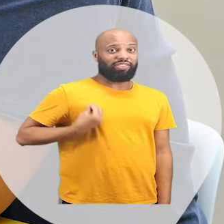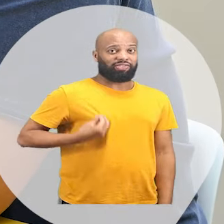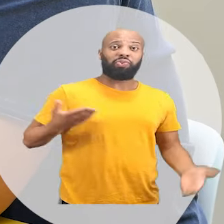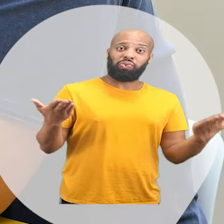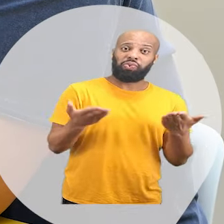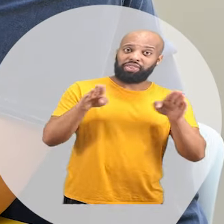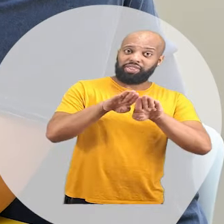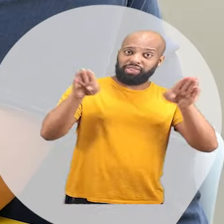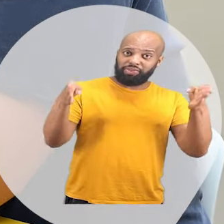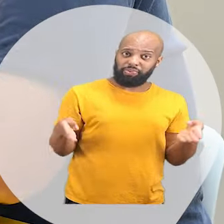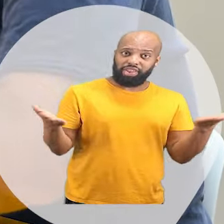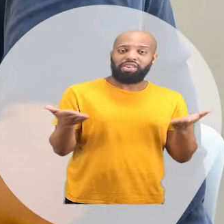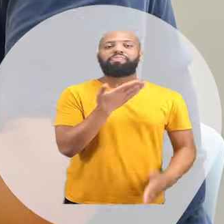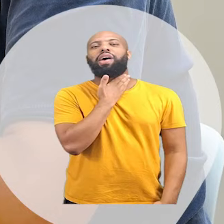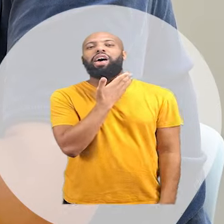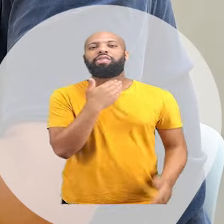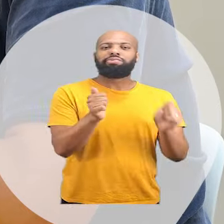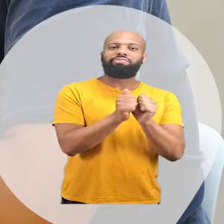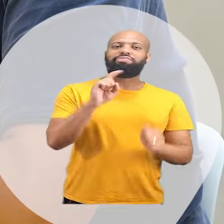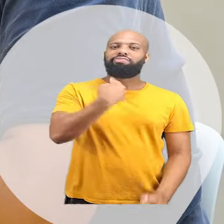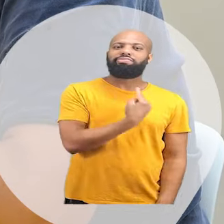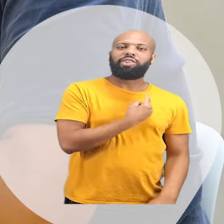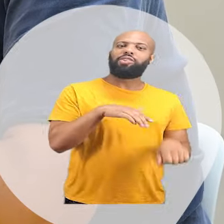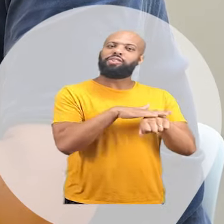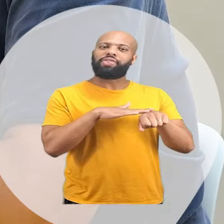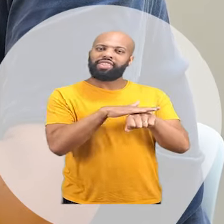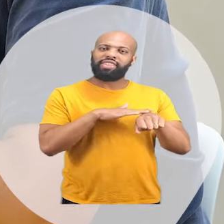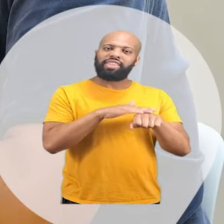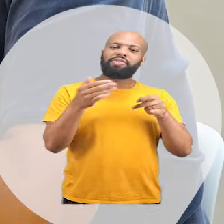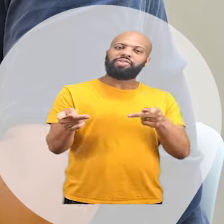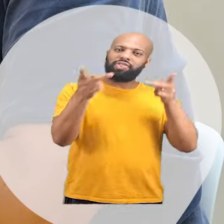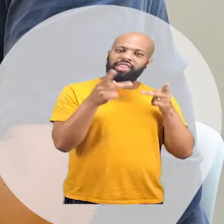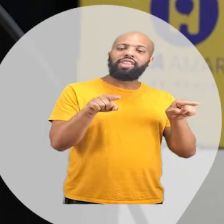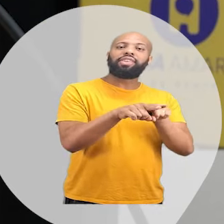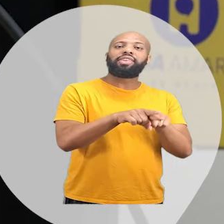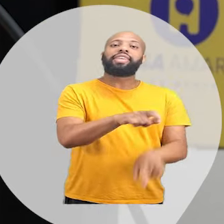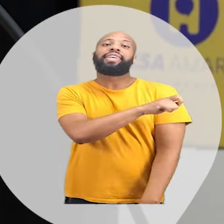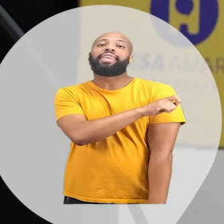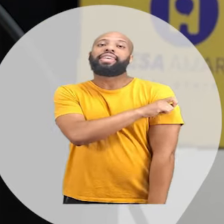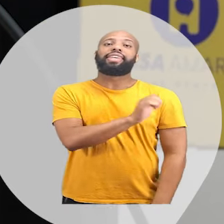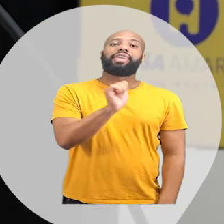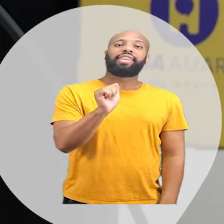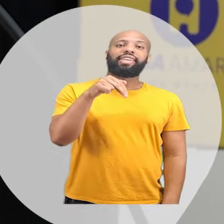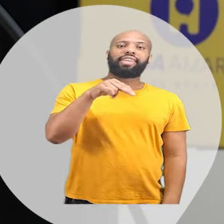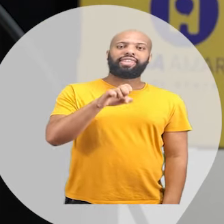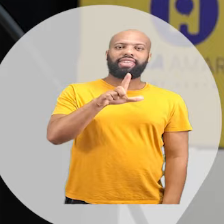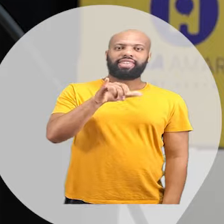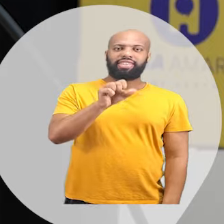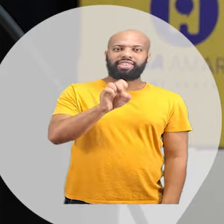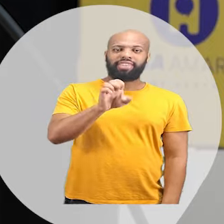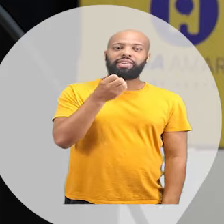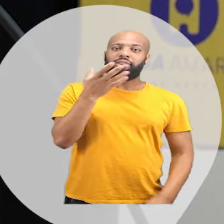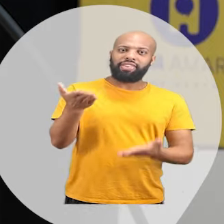presente aqui na nossa mesa para bater esse papo com a gente conversar com a nossa convidada a estudante Anelise seja muito